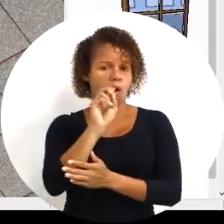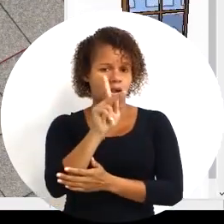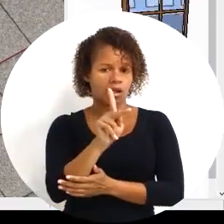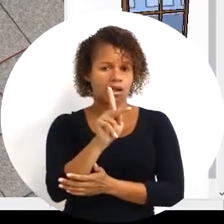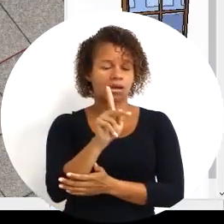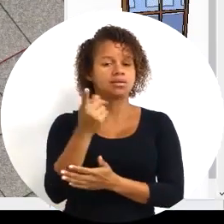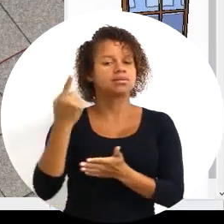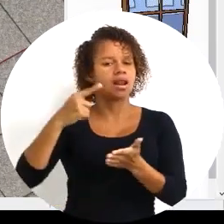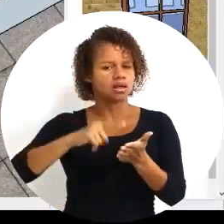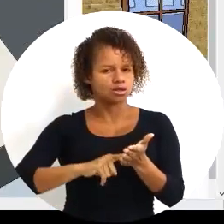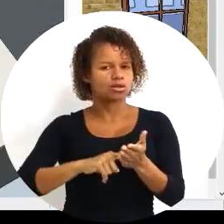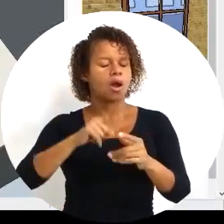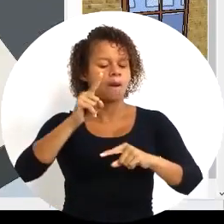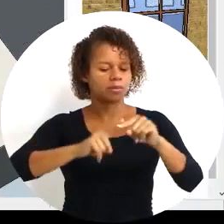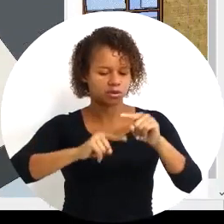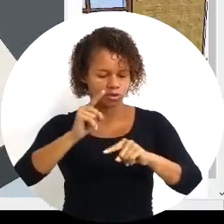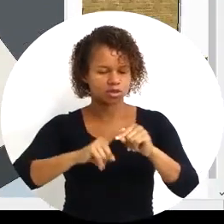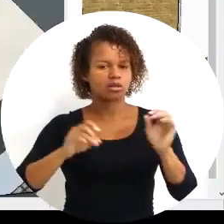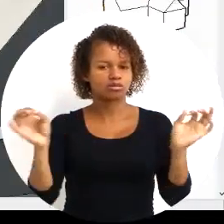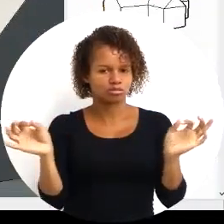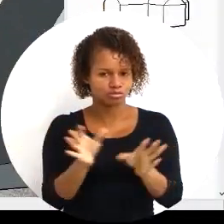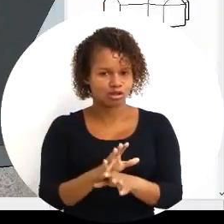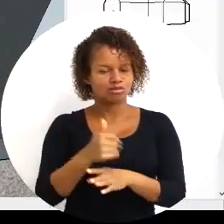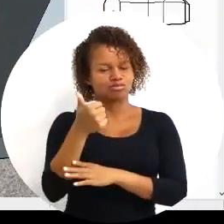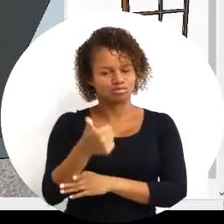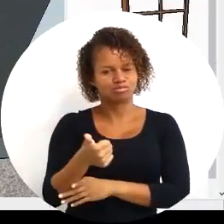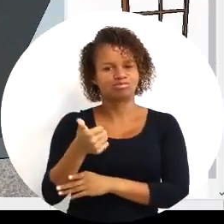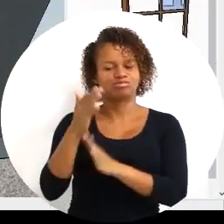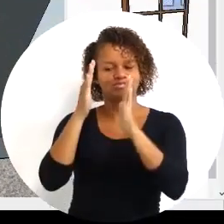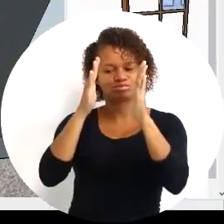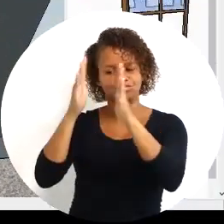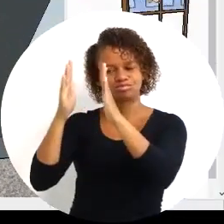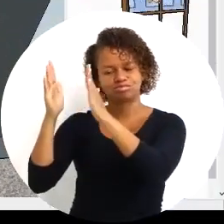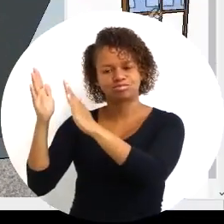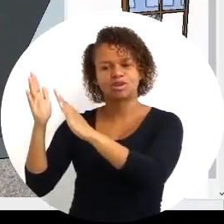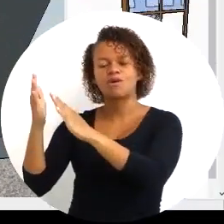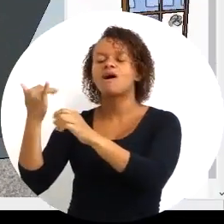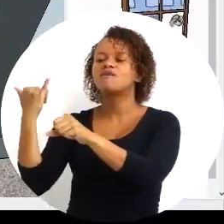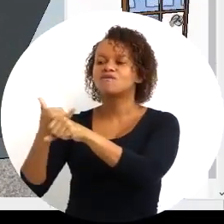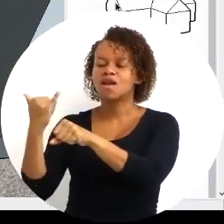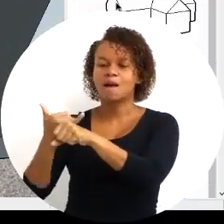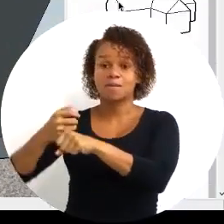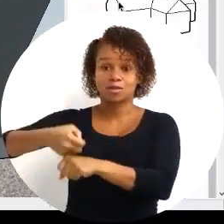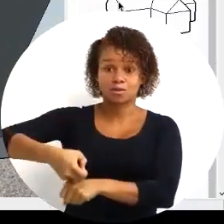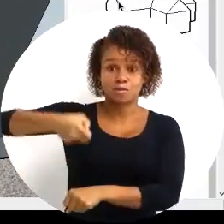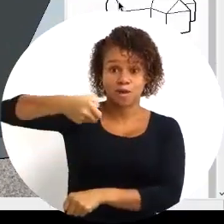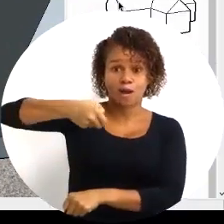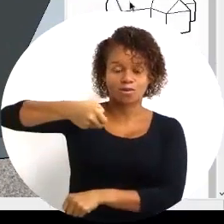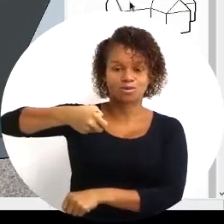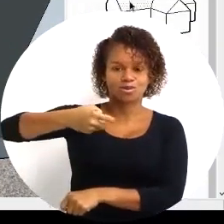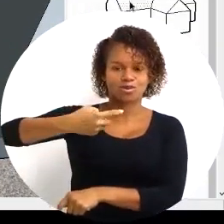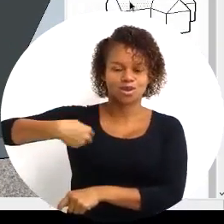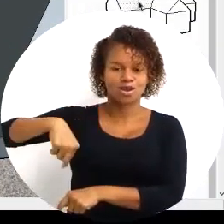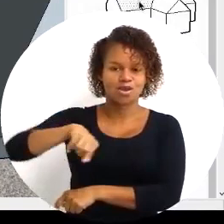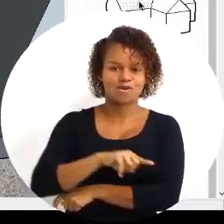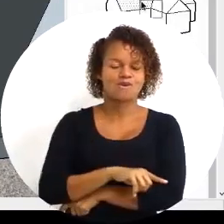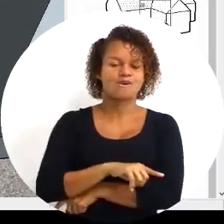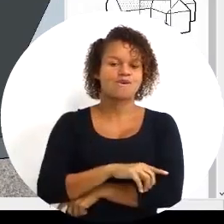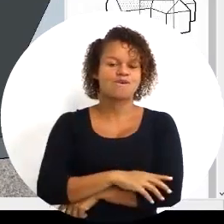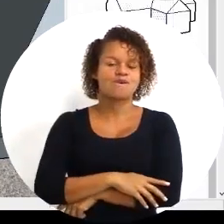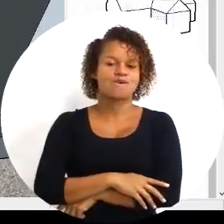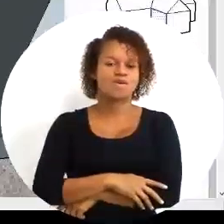Vou clicar em OK, selecionar o objeto que eu acabei de adicionar à biblioteca. E com a ferramenta do balde,